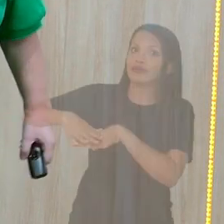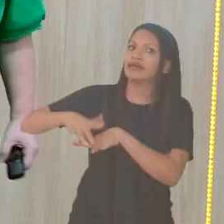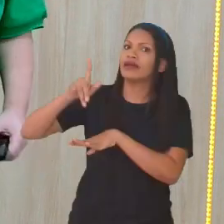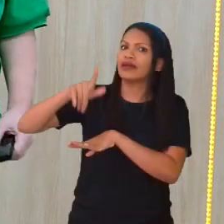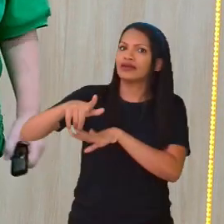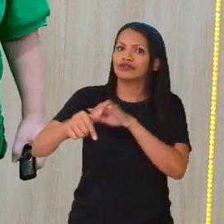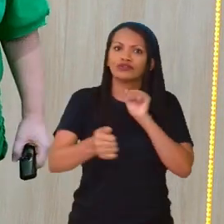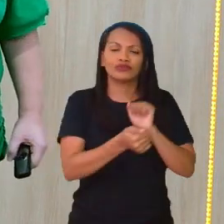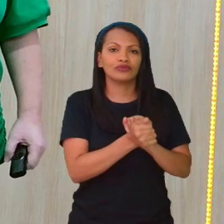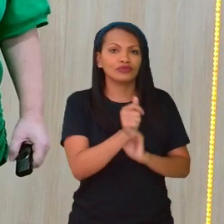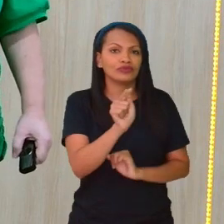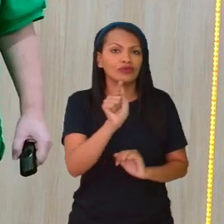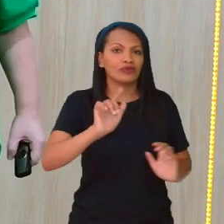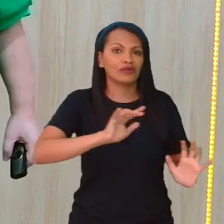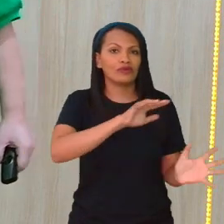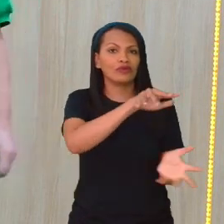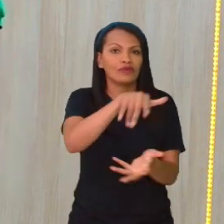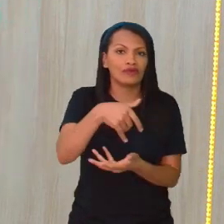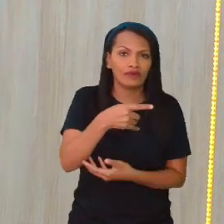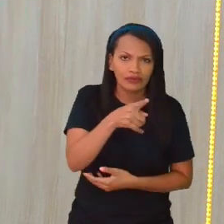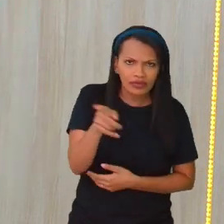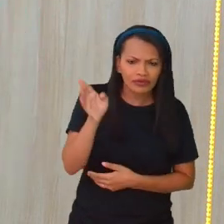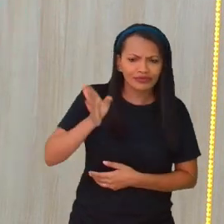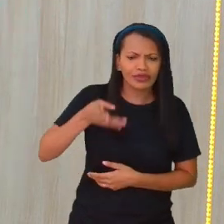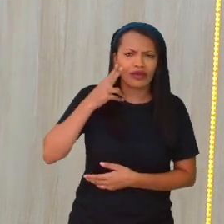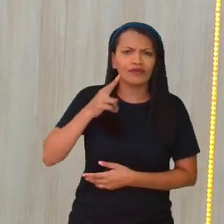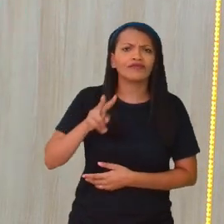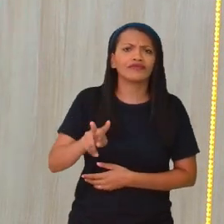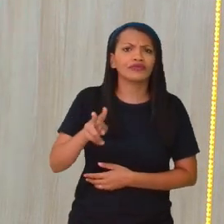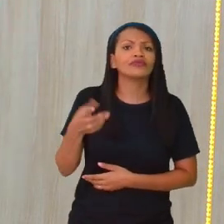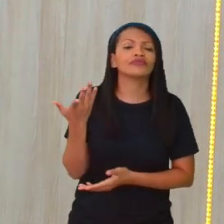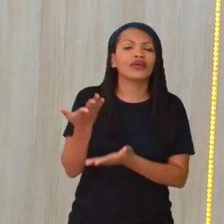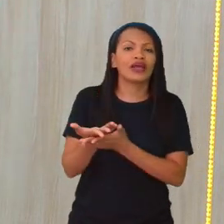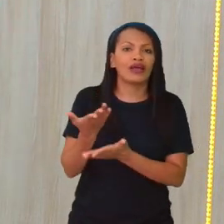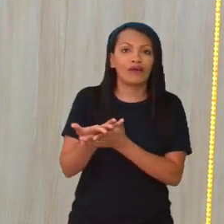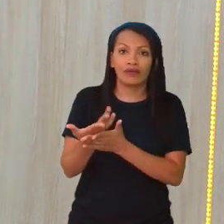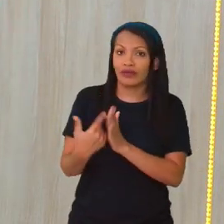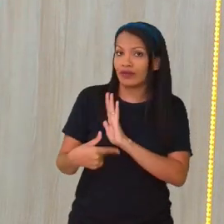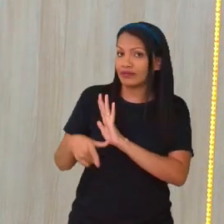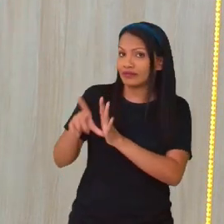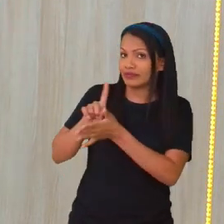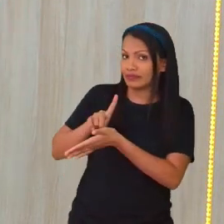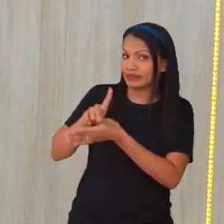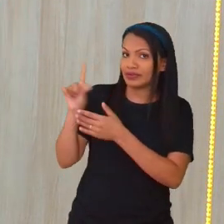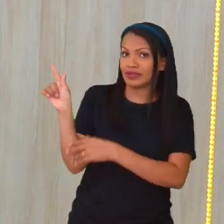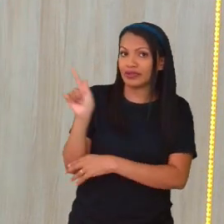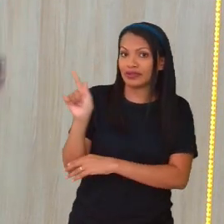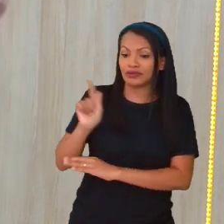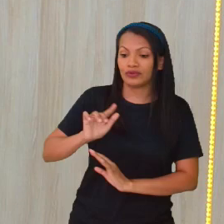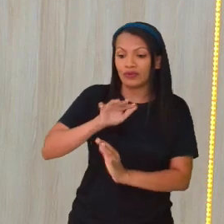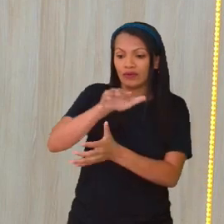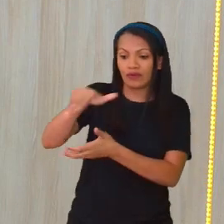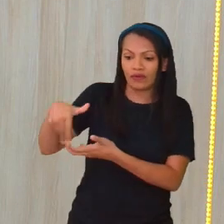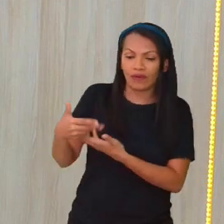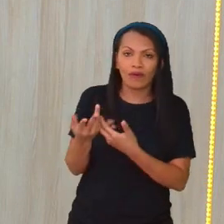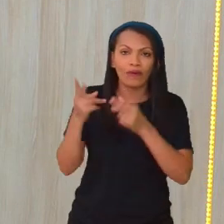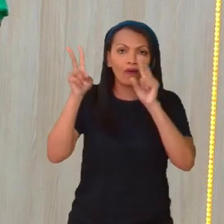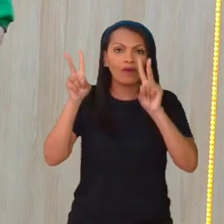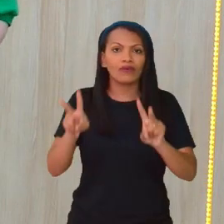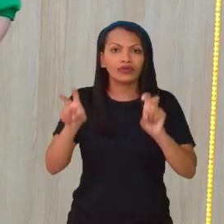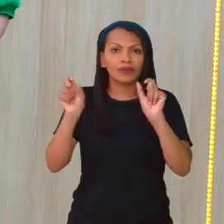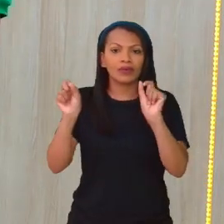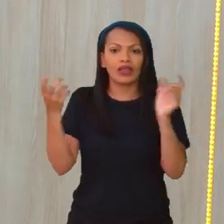matemática e geografia, como vocês já assistiram na aula anterior, de geografia, o assunto vai